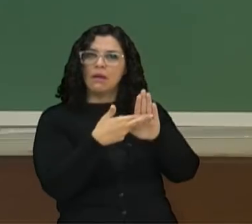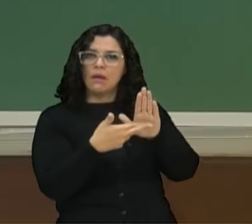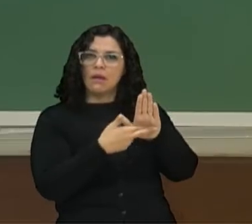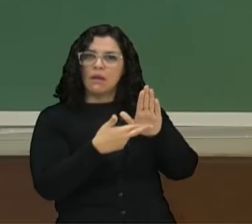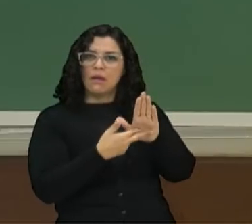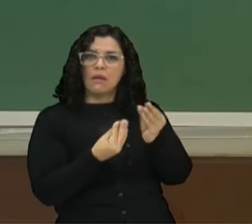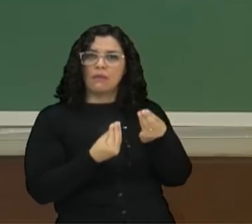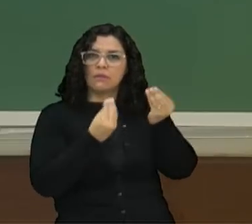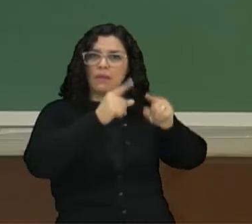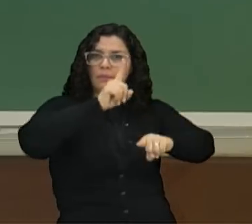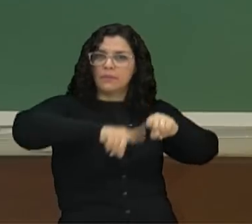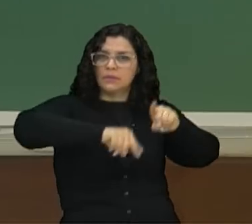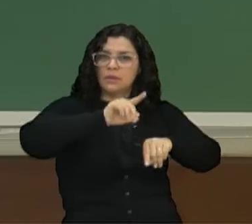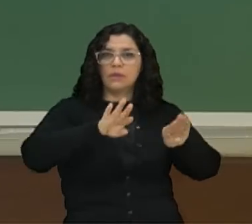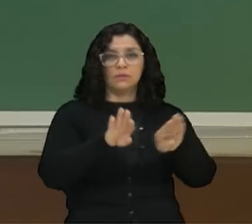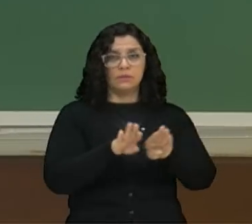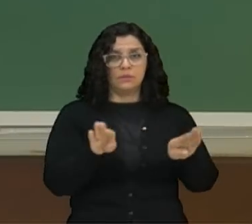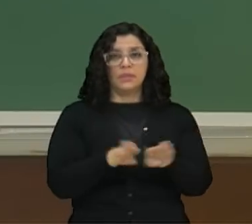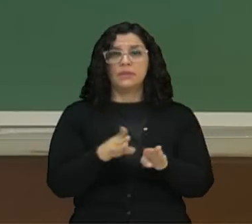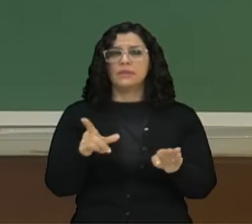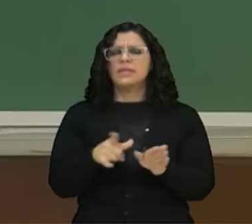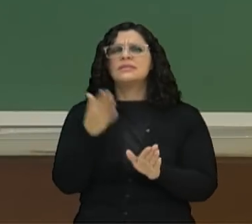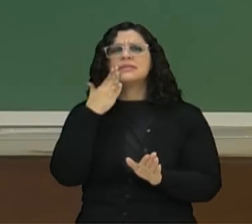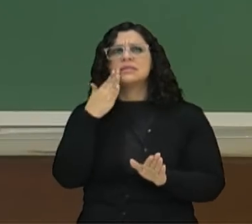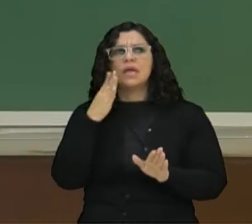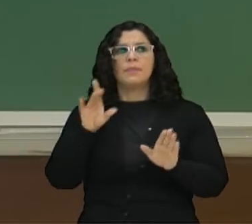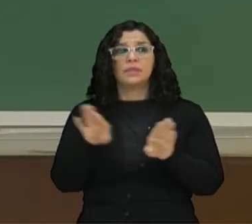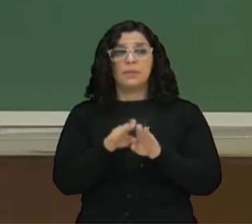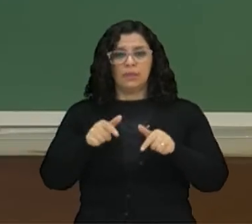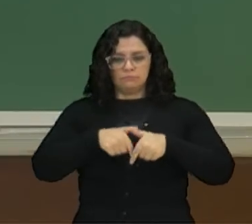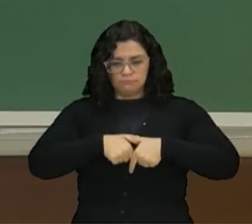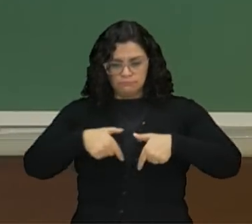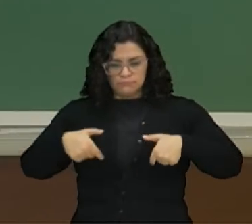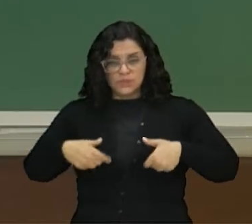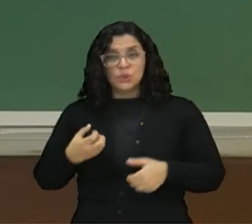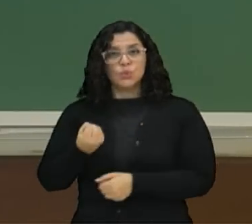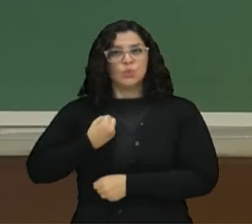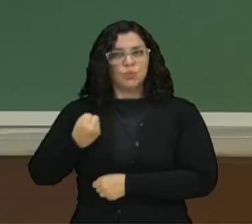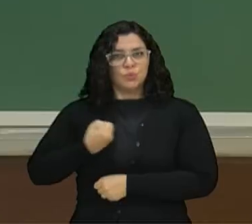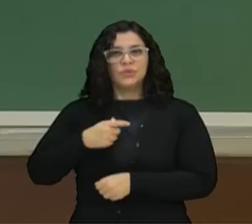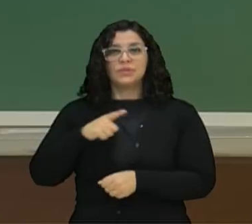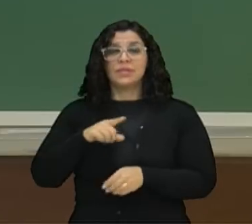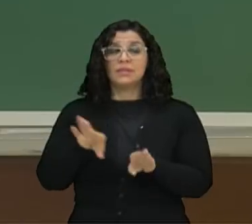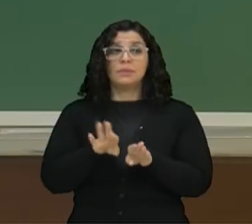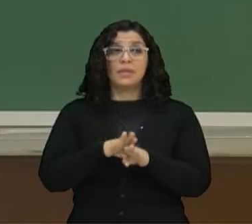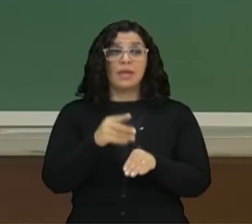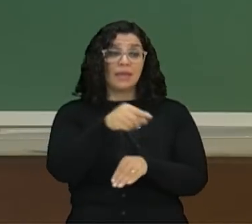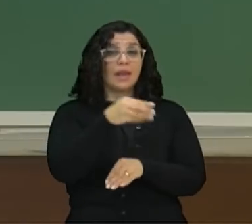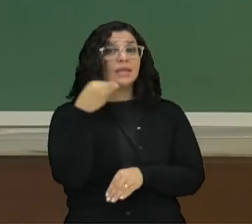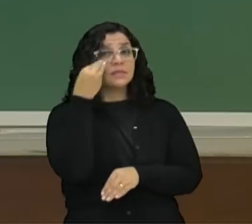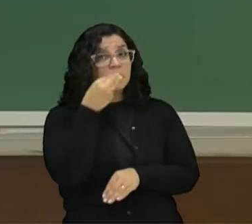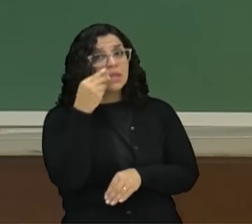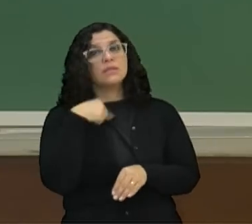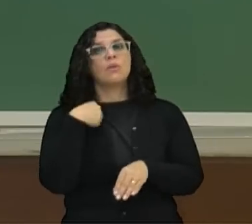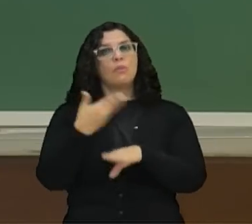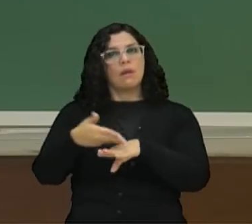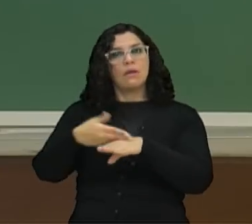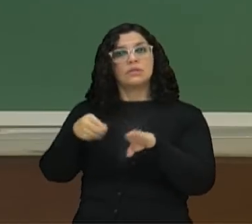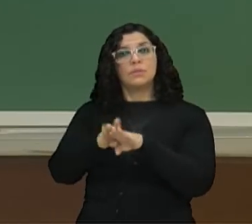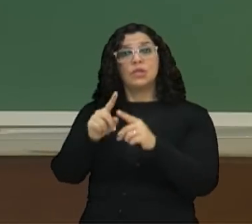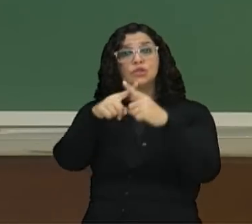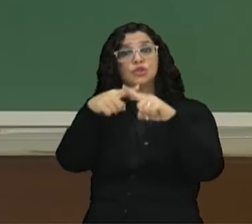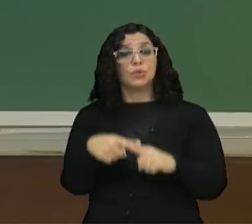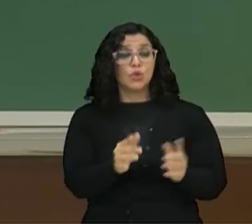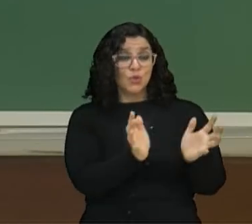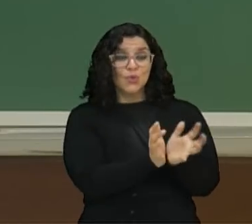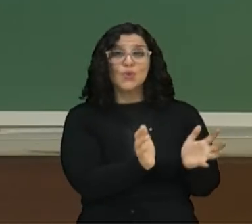entregam os materiais, né? Eles têm uma identificação número, né? E naquela experiência que eu tive, nós podíamos competir